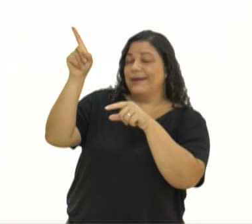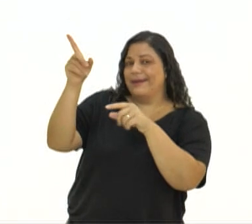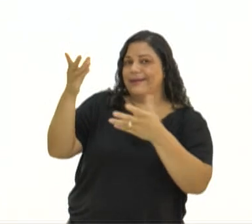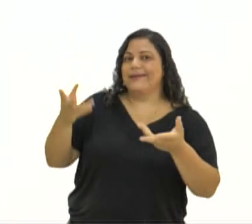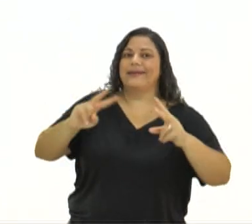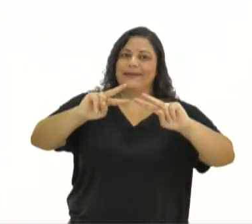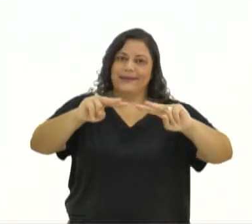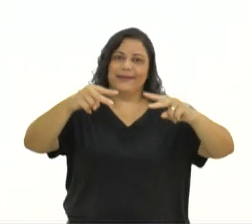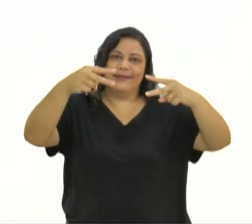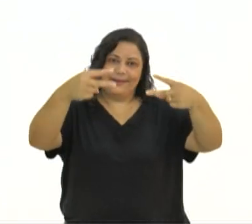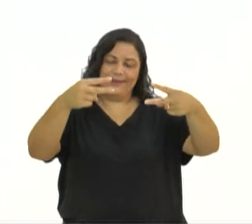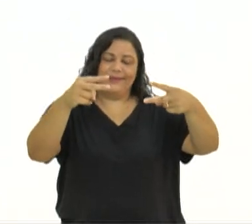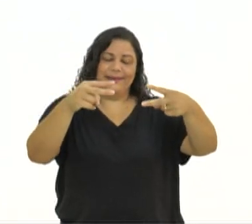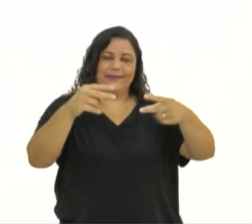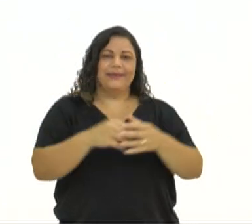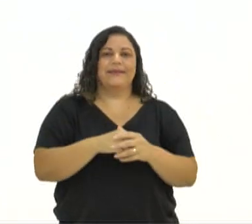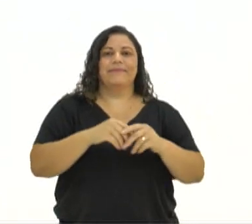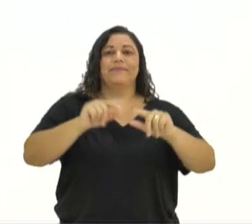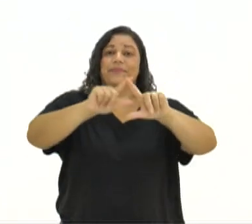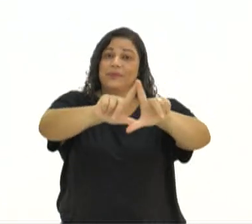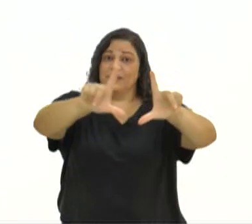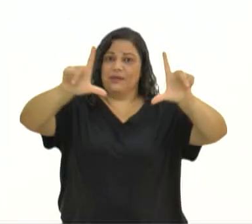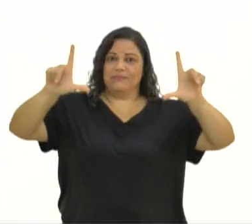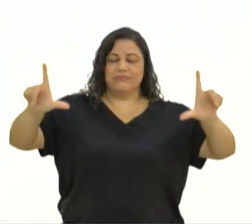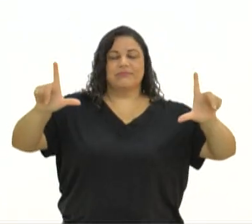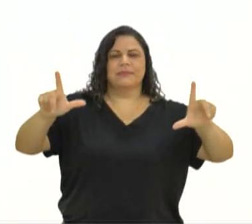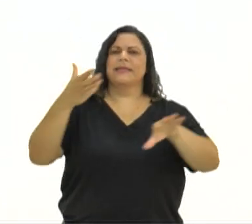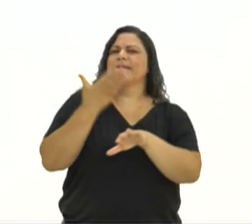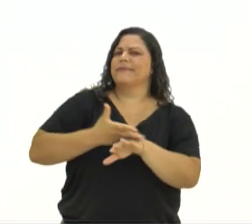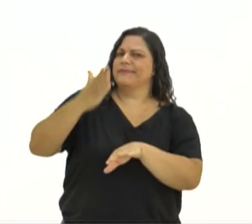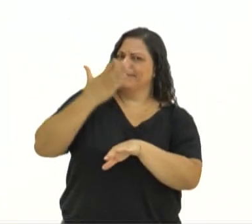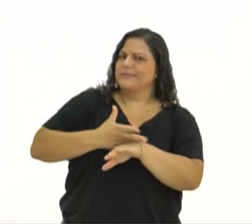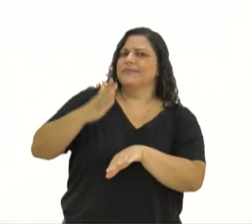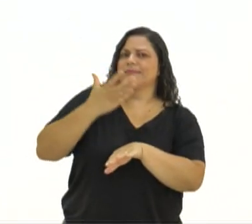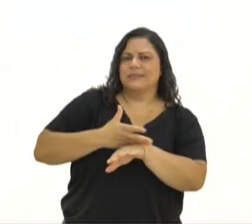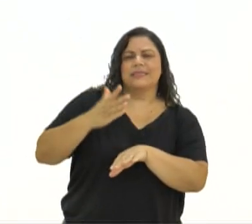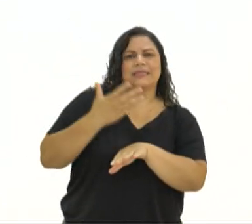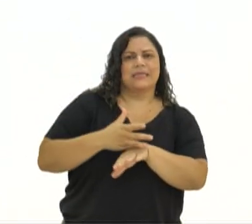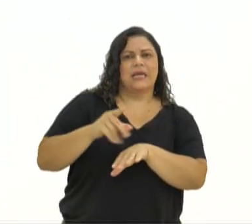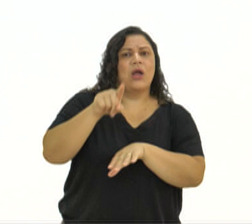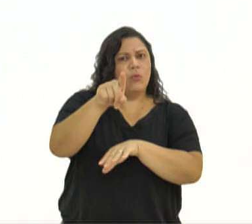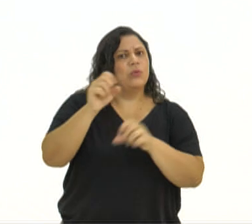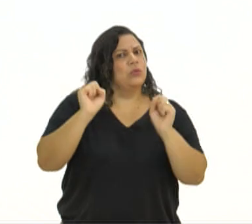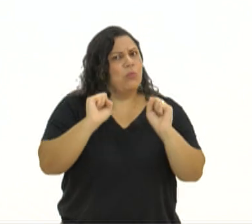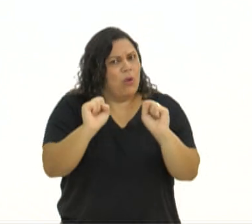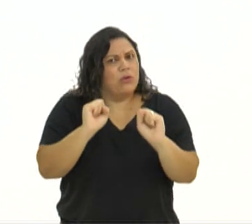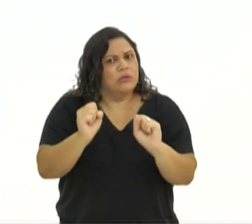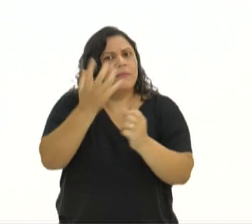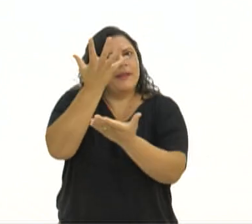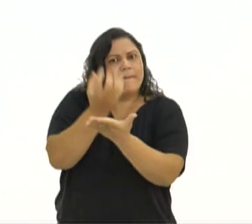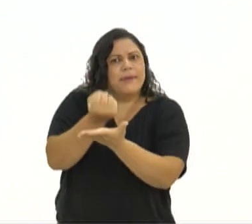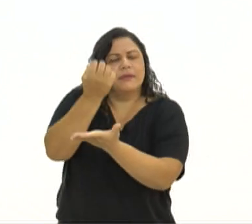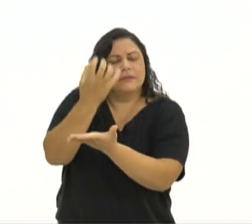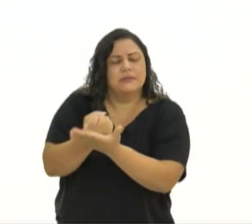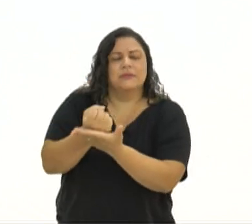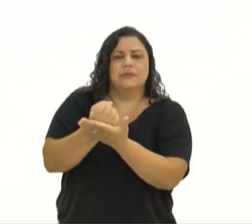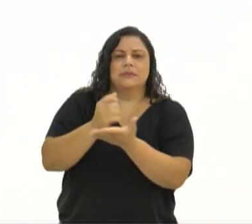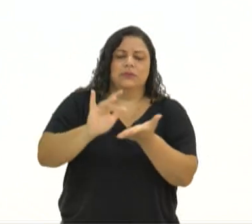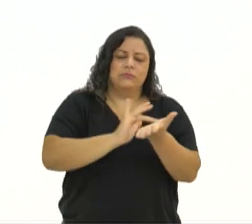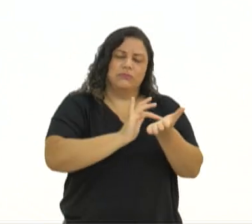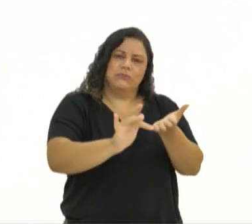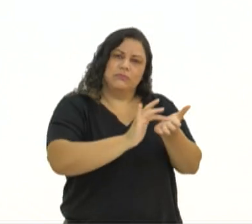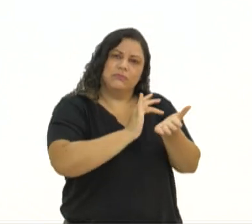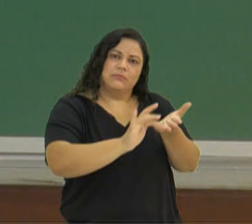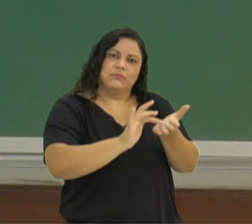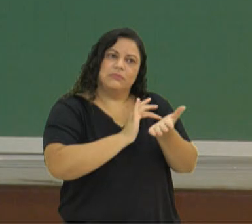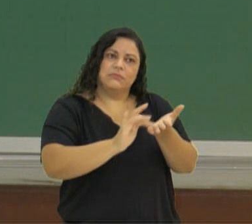que é o liches.org. Isso vai praticar. Você também pode baixar esse aplicativo no seu celular. Então, esse aplicativo, com